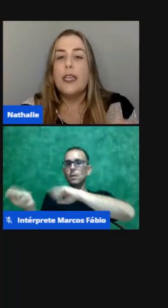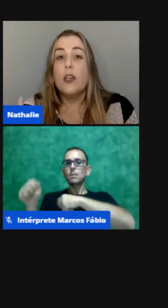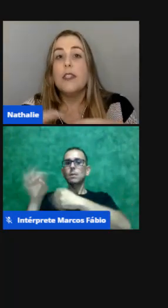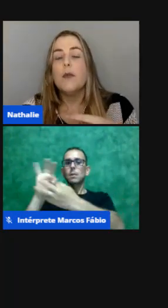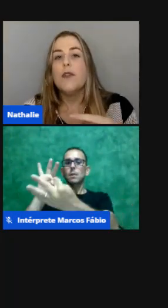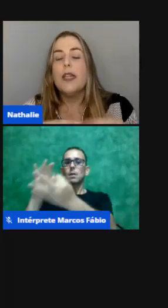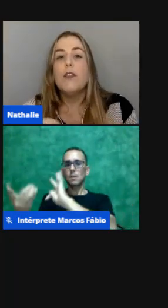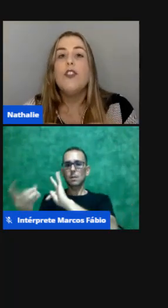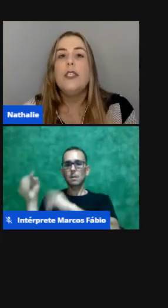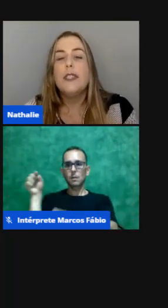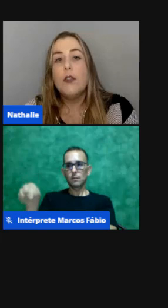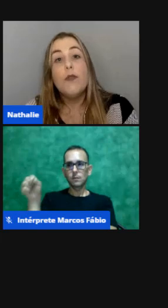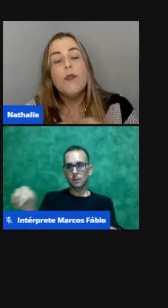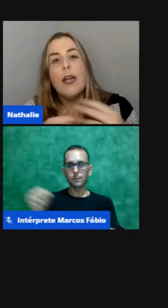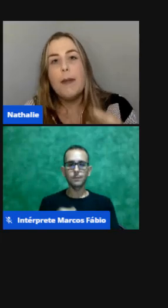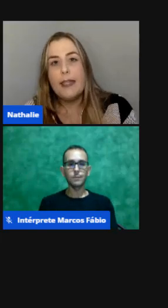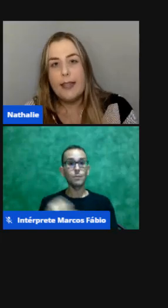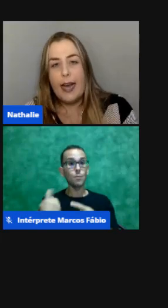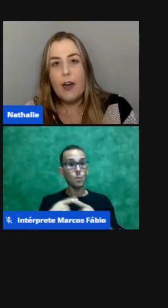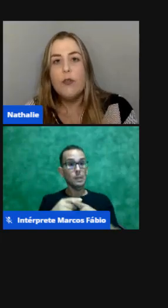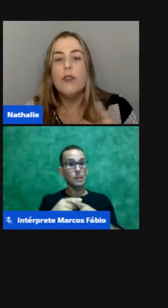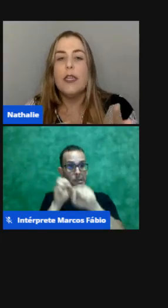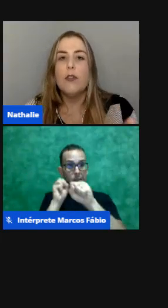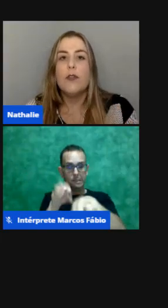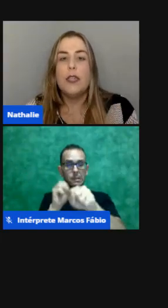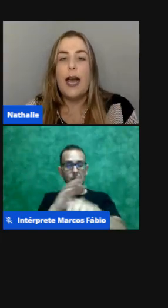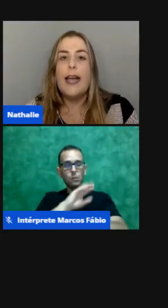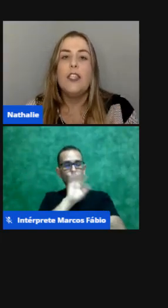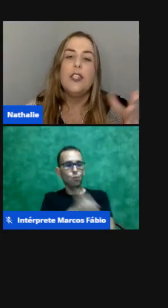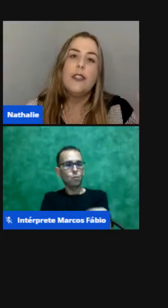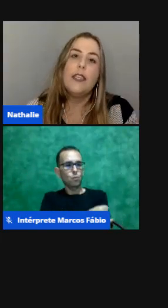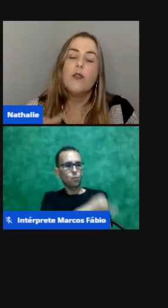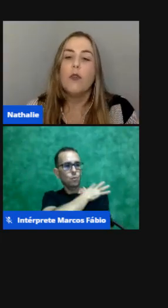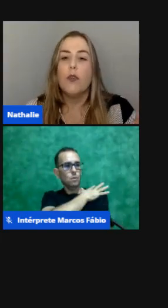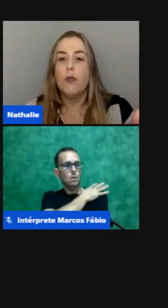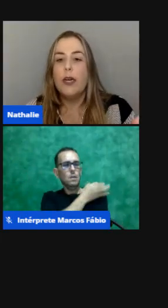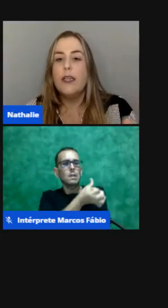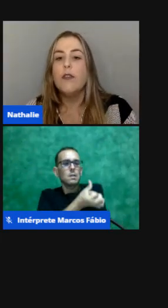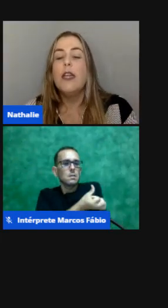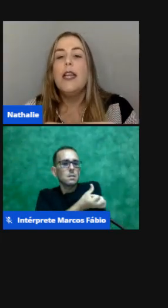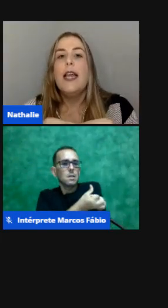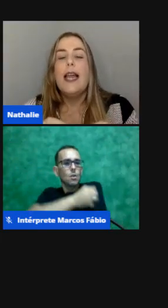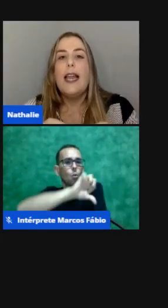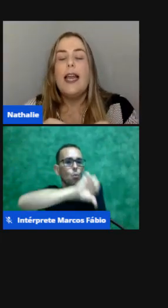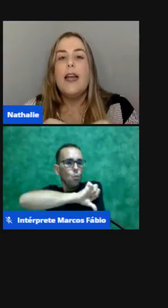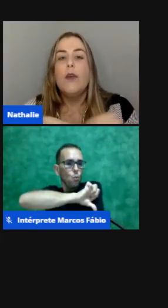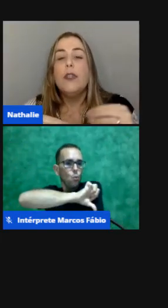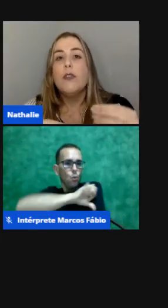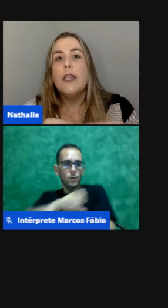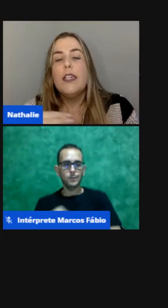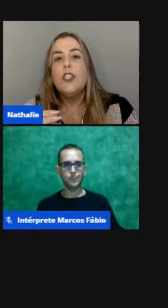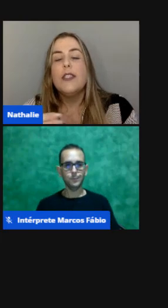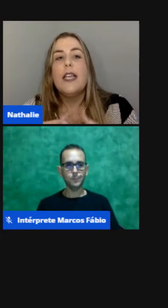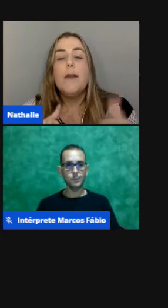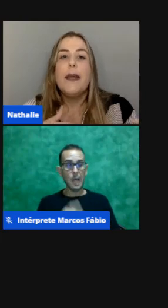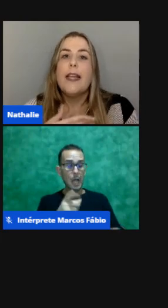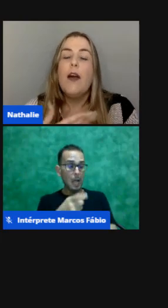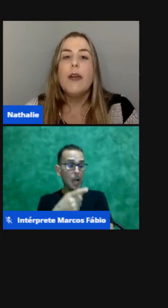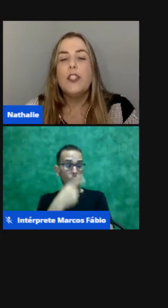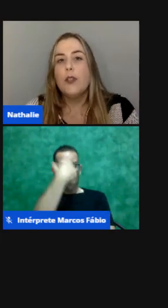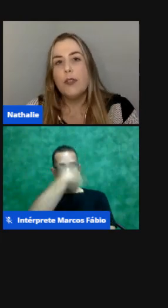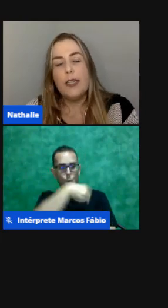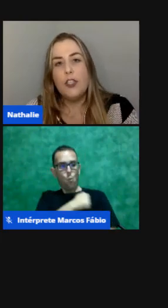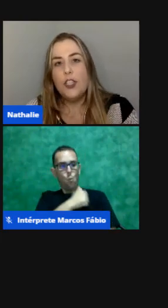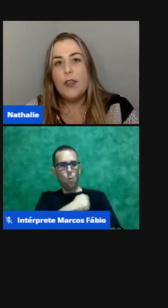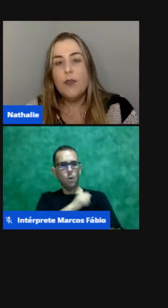Principalmente aqui que nós estamos falando de ensino fundamental dos anos finais, de sexto ao nono ano, o estudante, se ele pegar